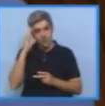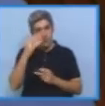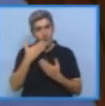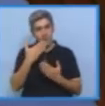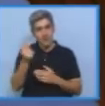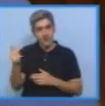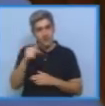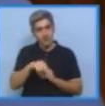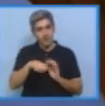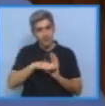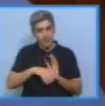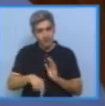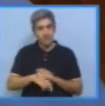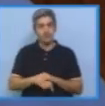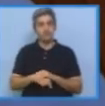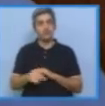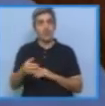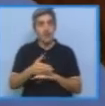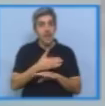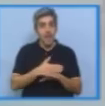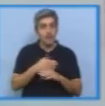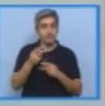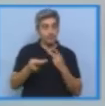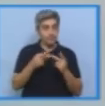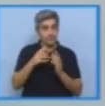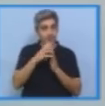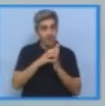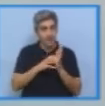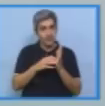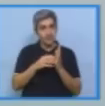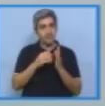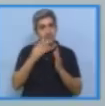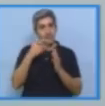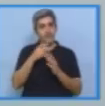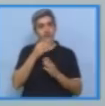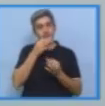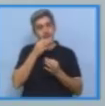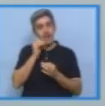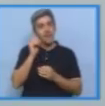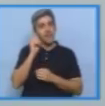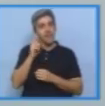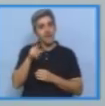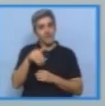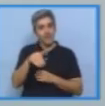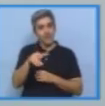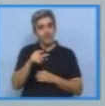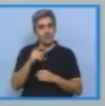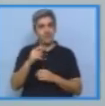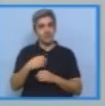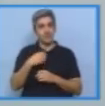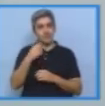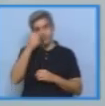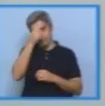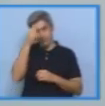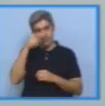programa. Nós, antes de irmos à análise dos textos, vamos sobretudo ao dia que vocês vivem neste domingo, a